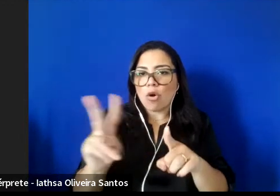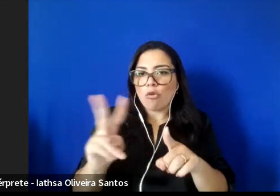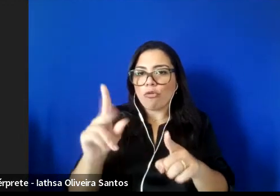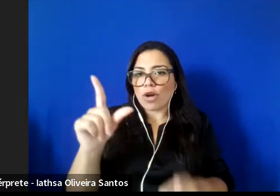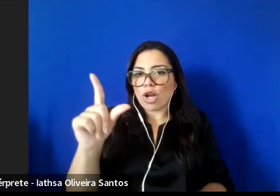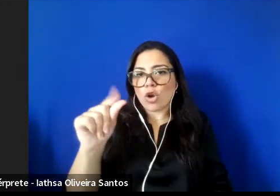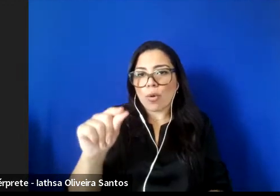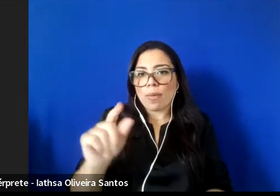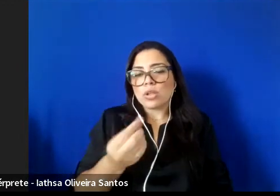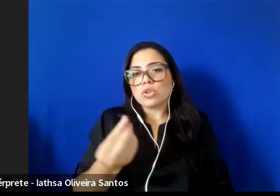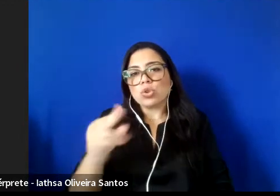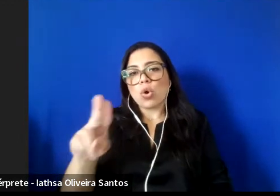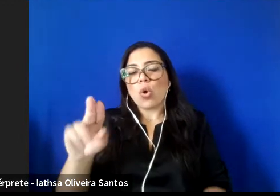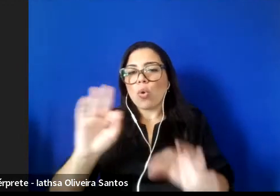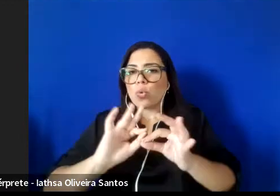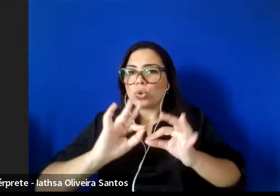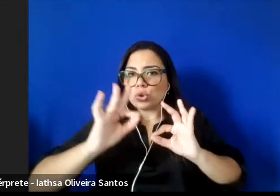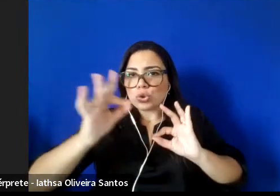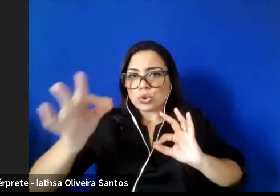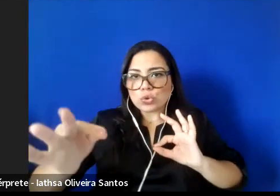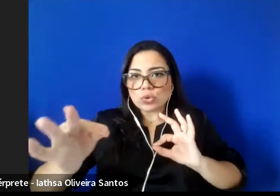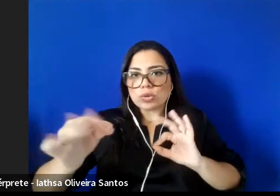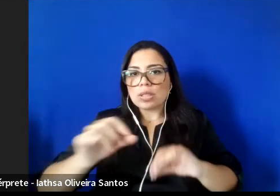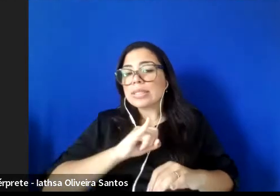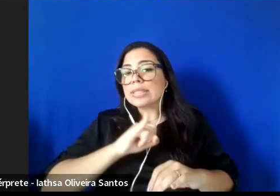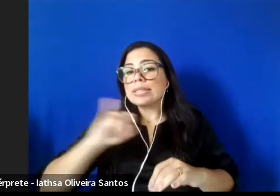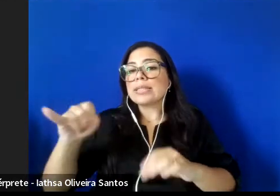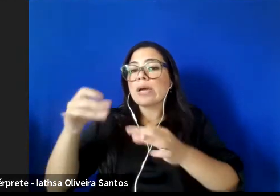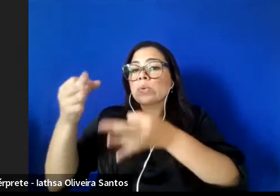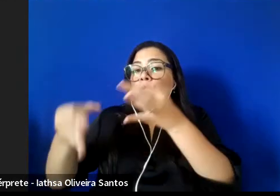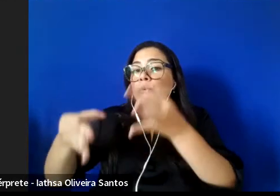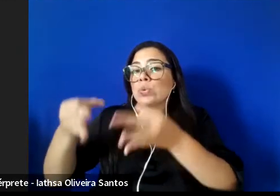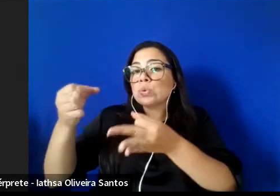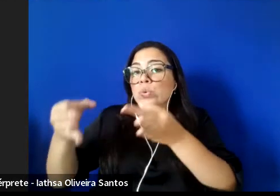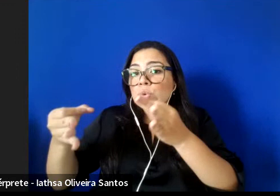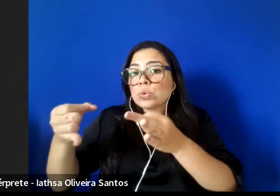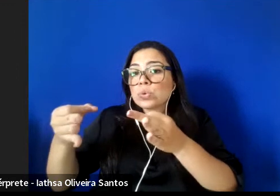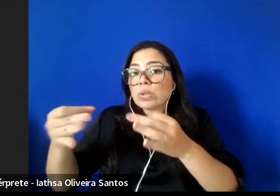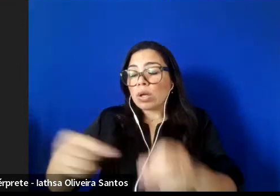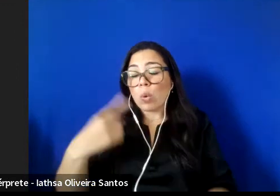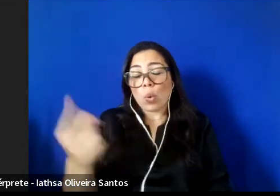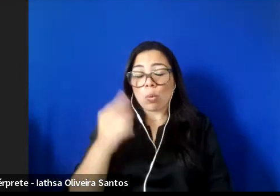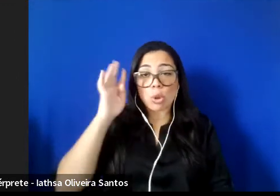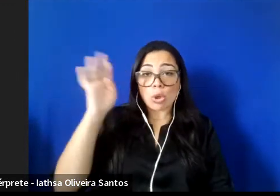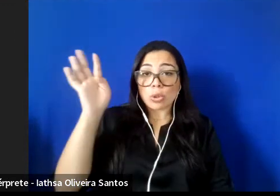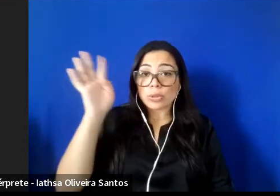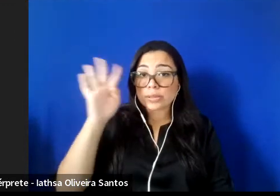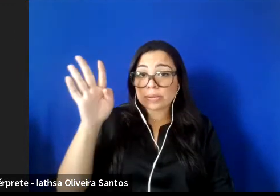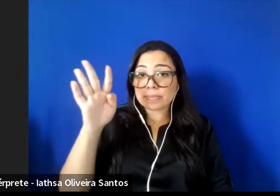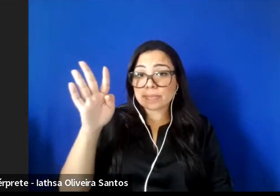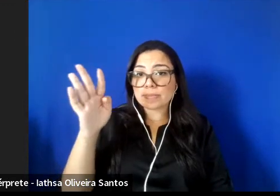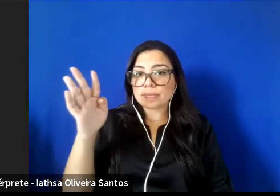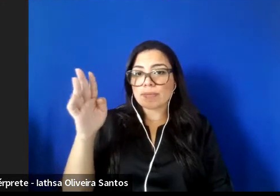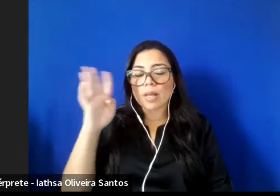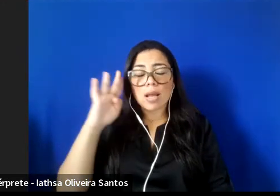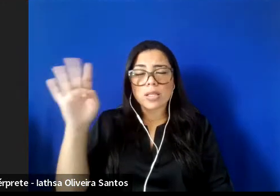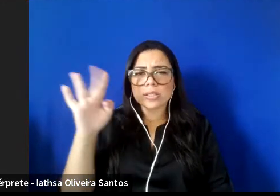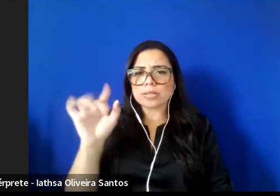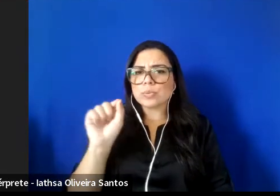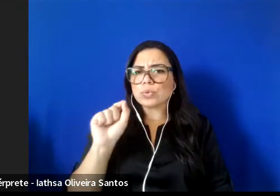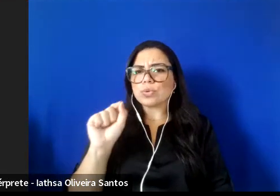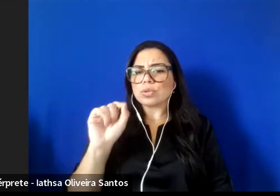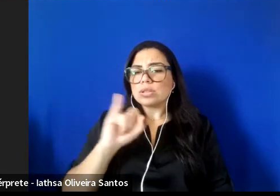uma prorrogação, se o Judiciário, como nós imaginamos, né, aparentemente imaginamos, se o